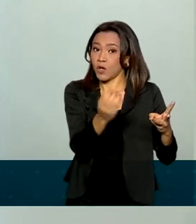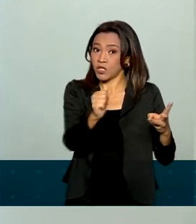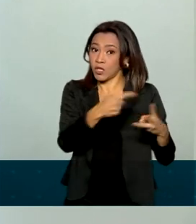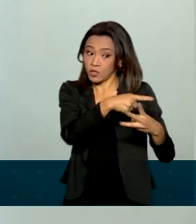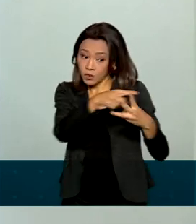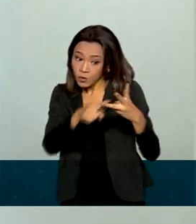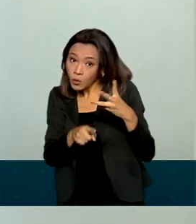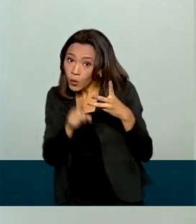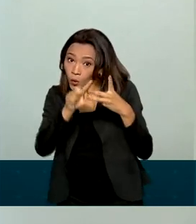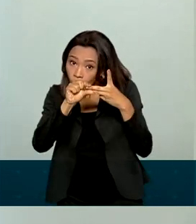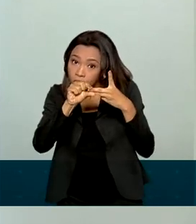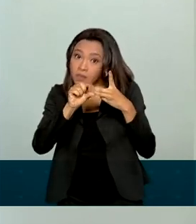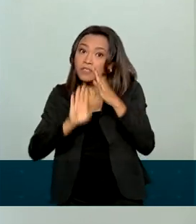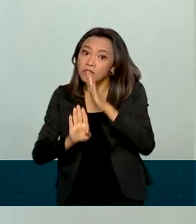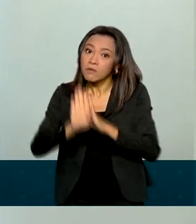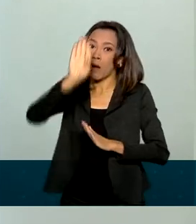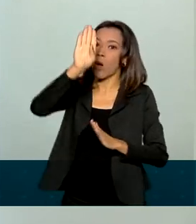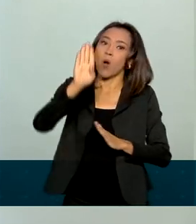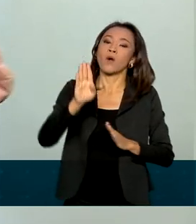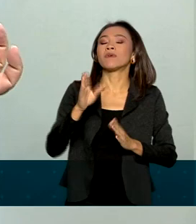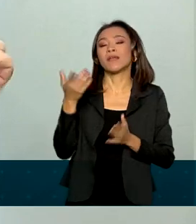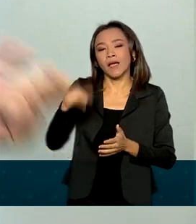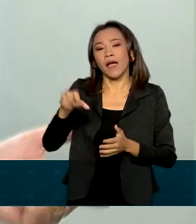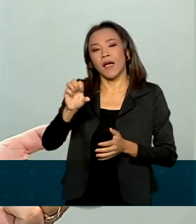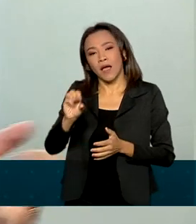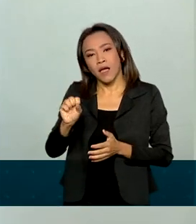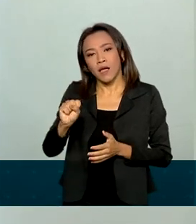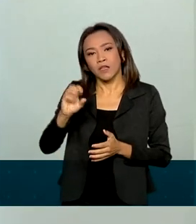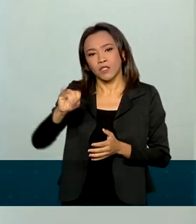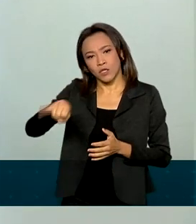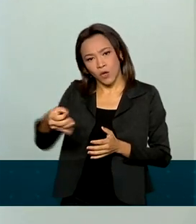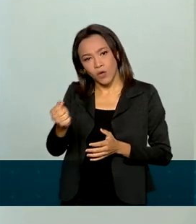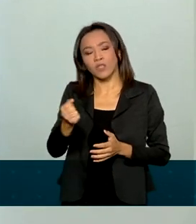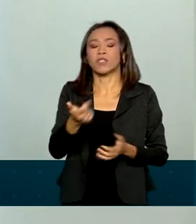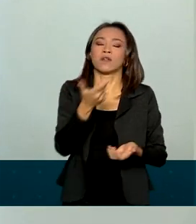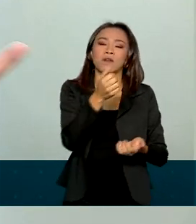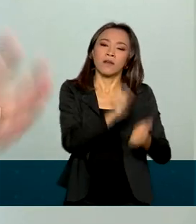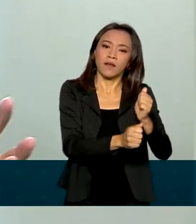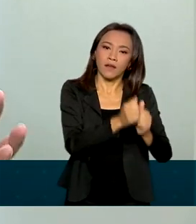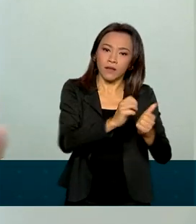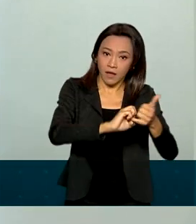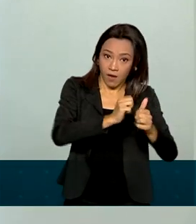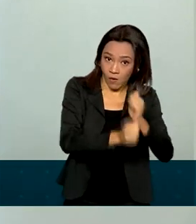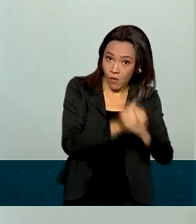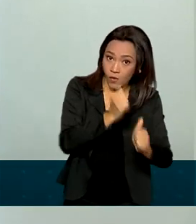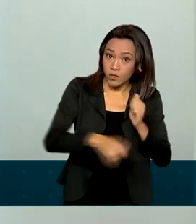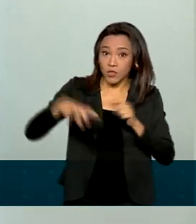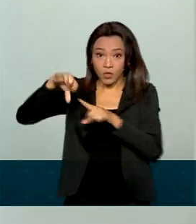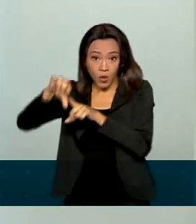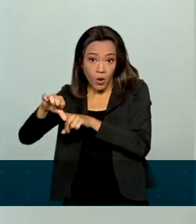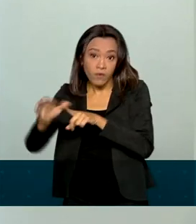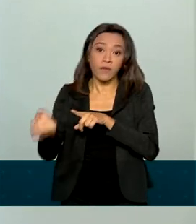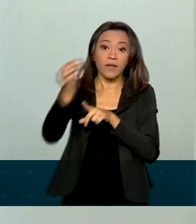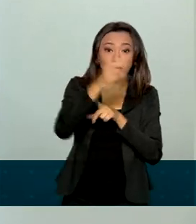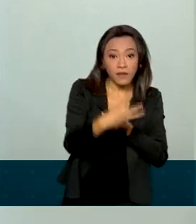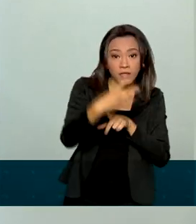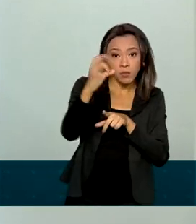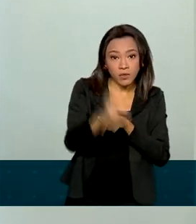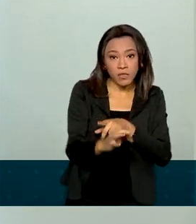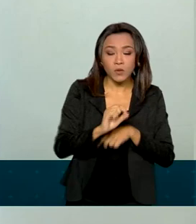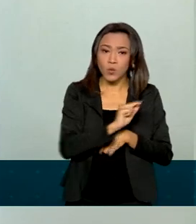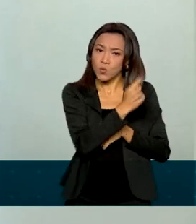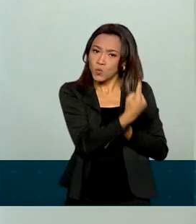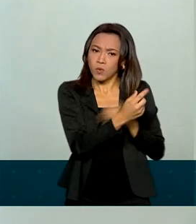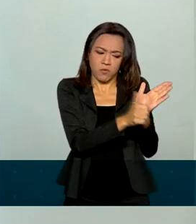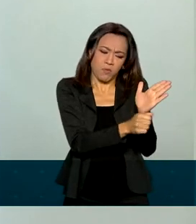produtos dois tiveram crescimento soja e arroz com 9 e três por cento em termos arredondados e apenas